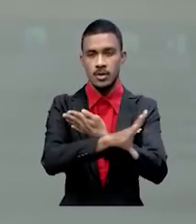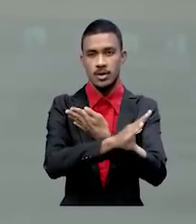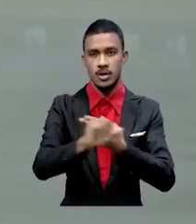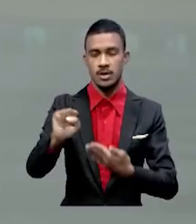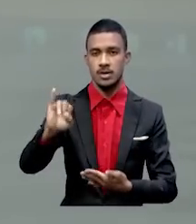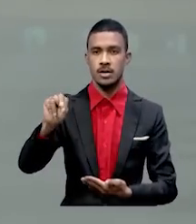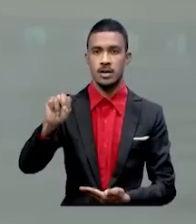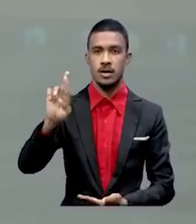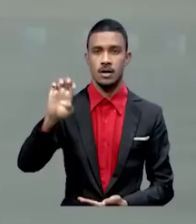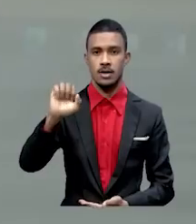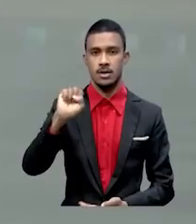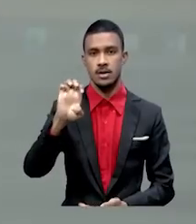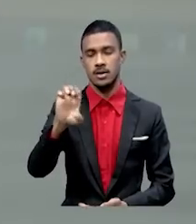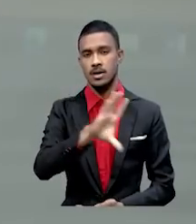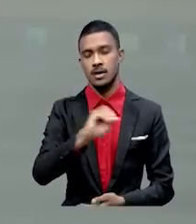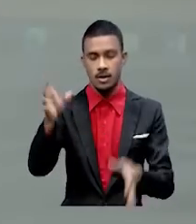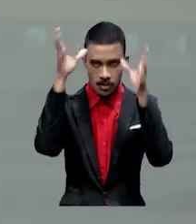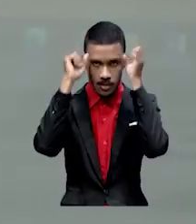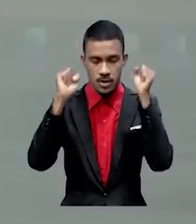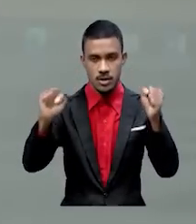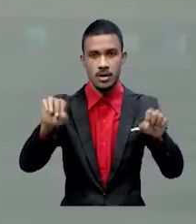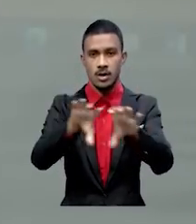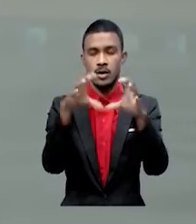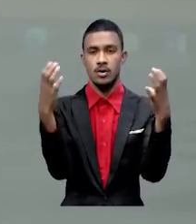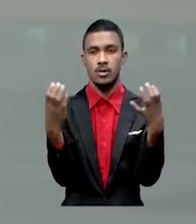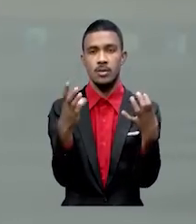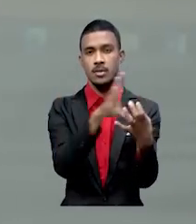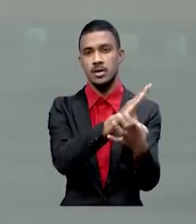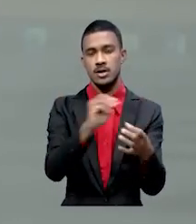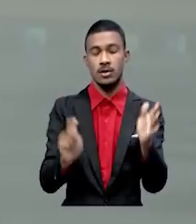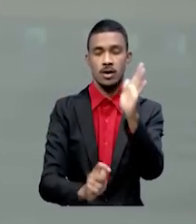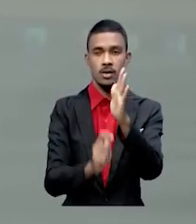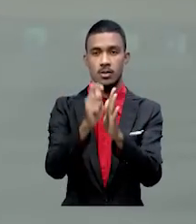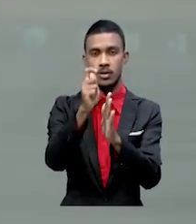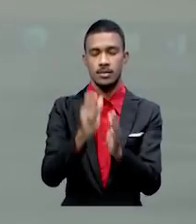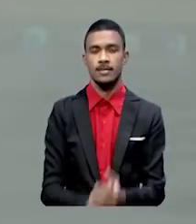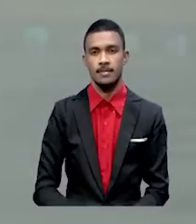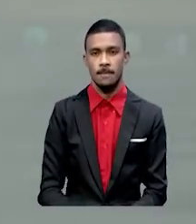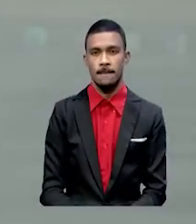Sunrise. O presidente da Comissão da Conciliação, na altura,